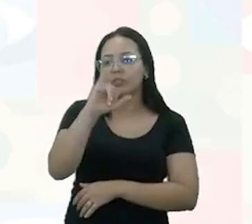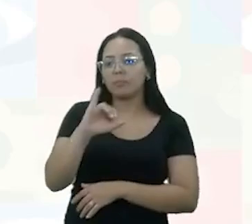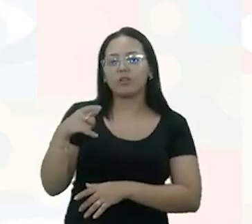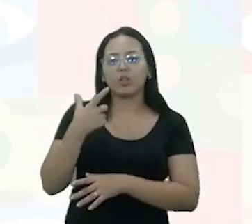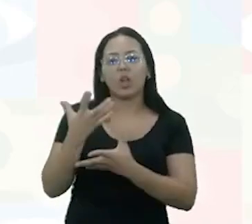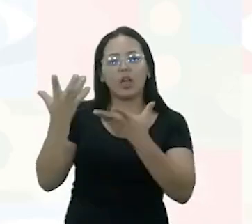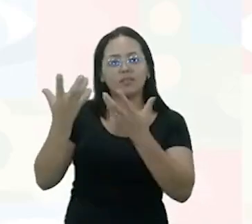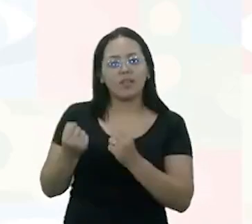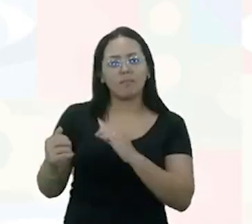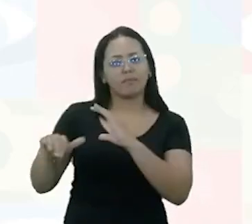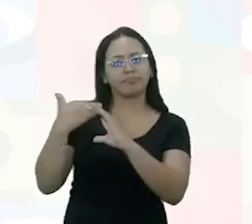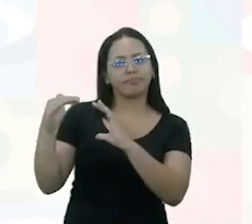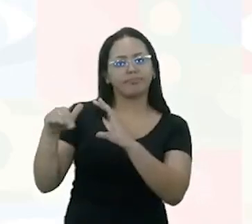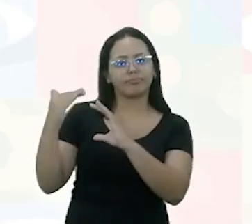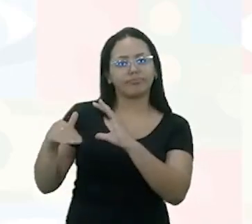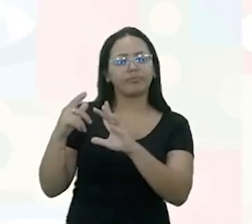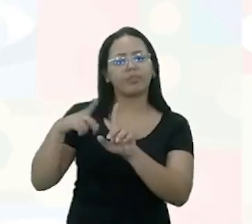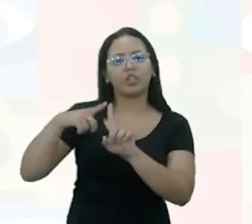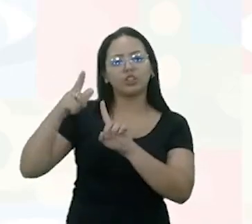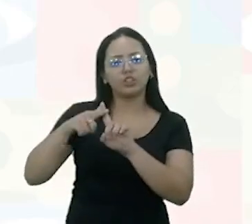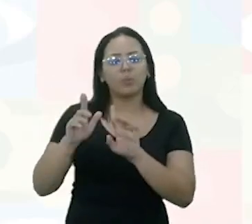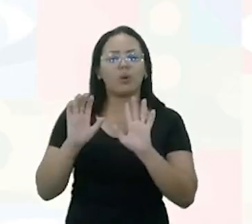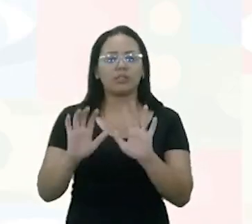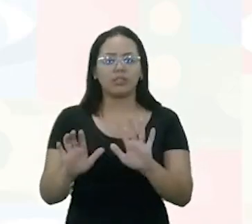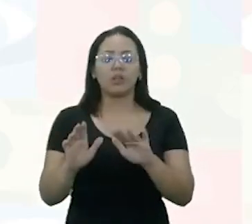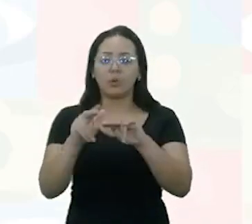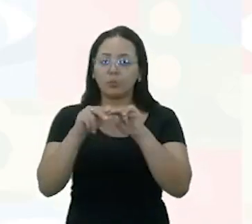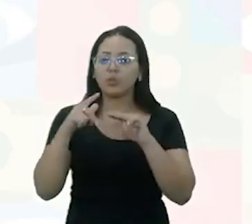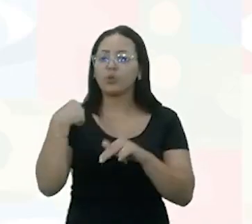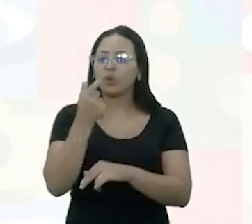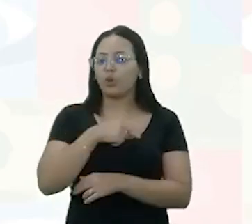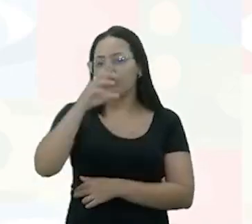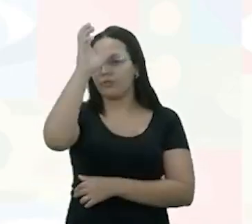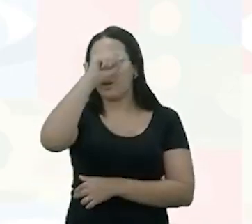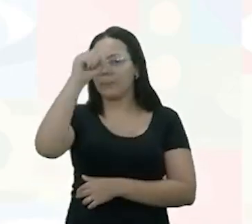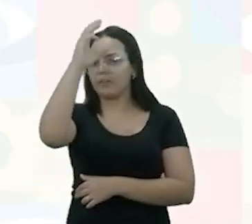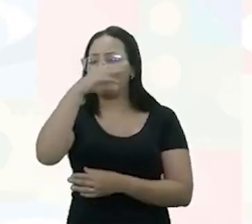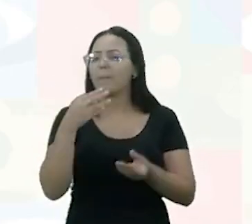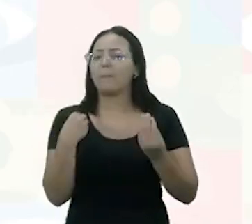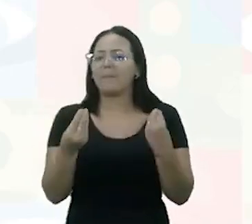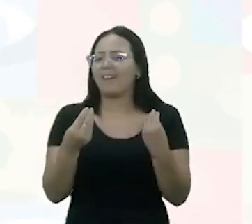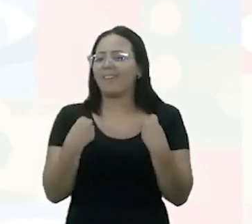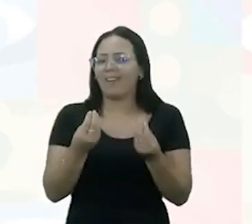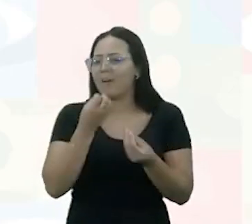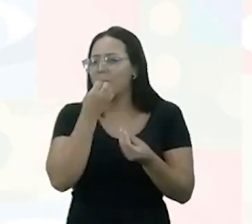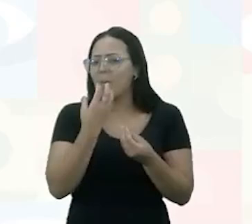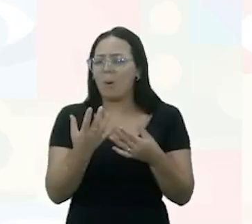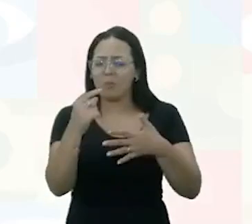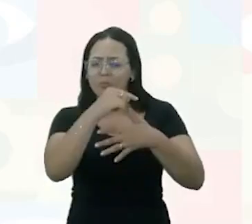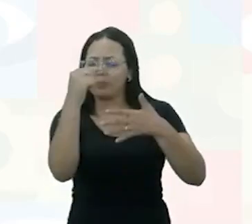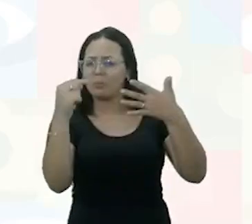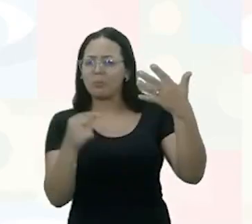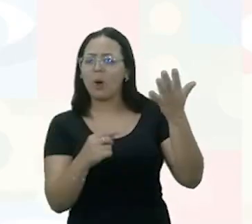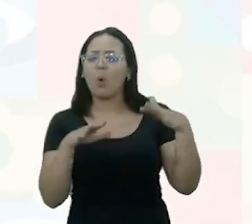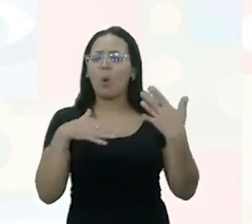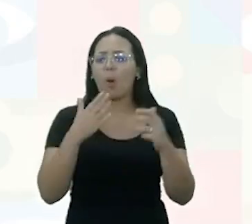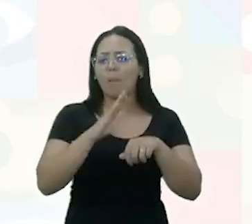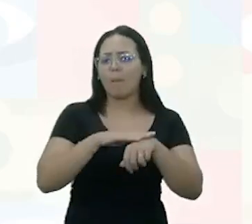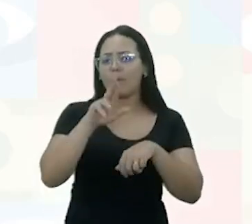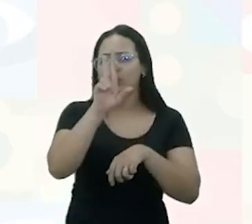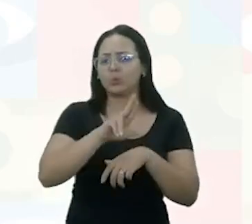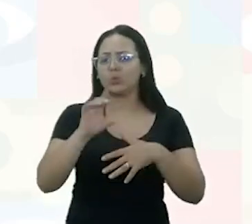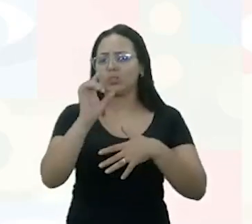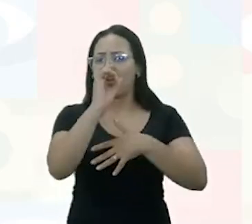no dia a dia, elas vão ter esses formatos. E a gente vai aprender para que serve cada uma e em que momento utilizar cada